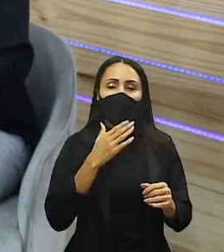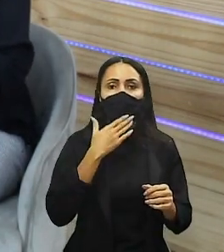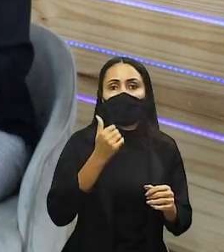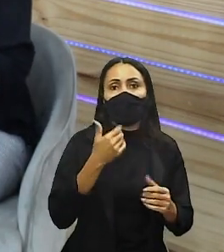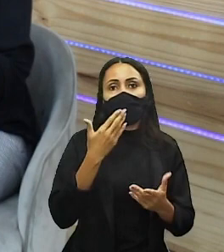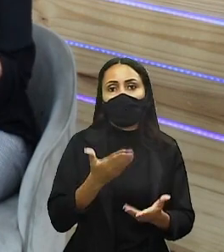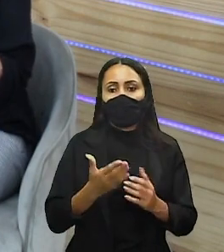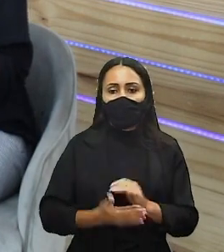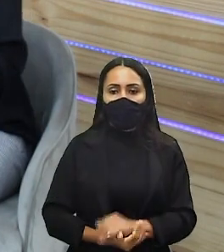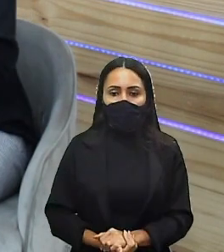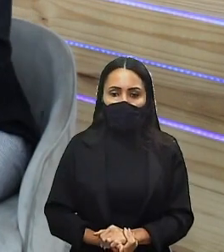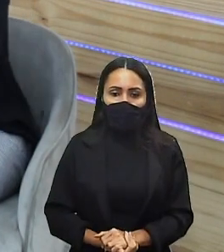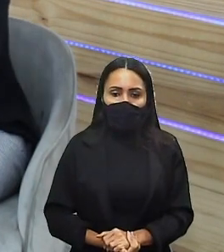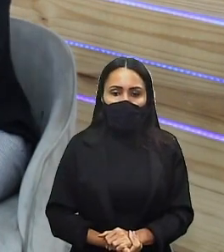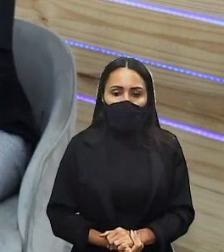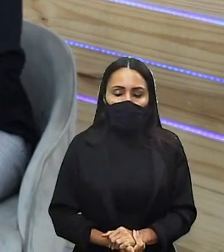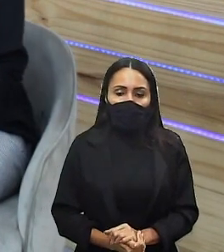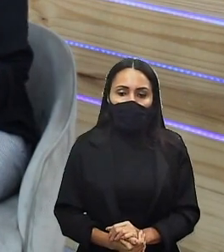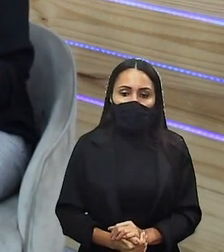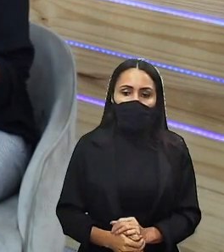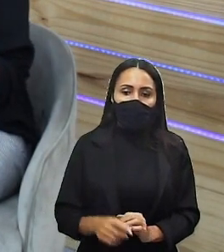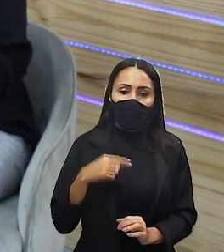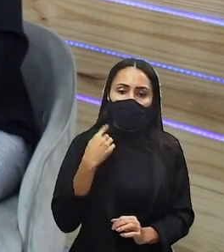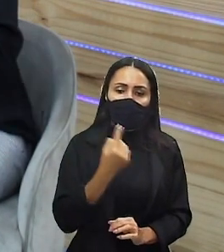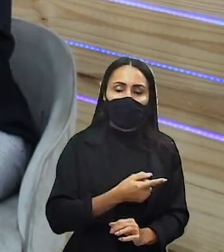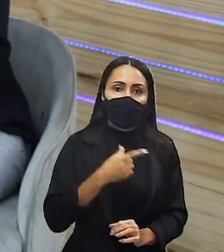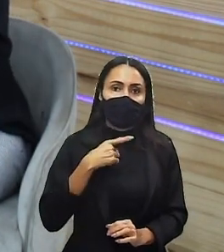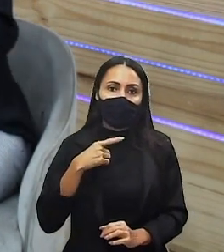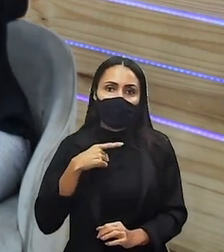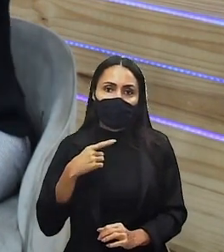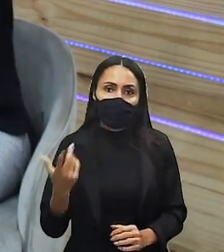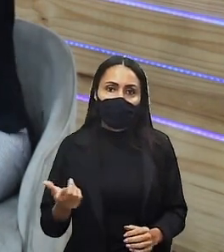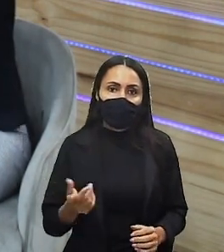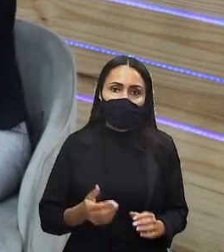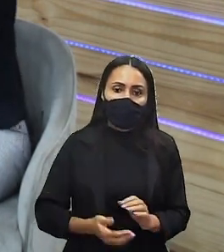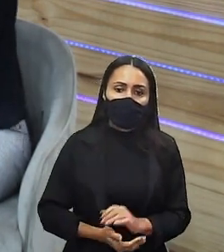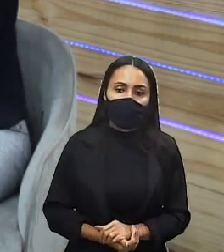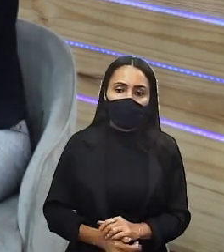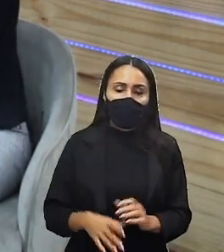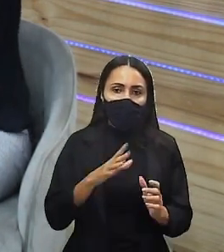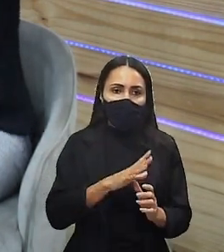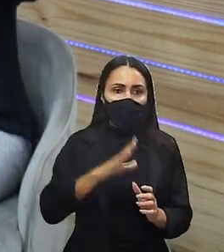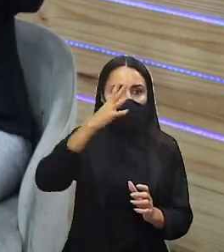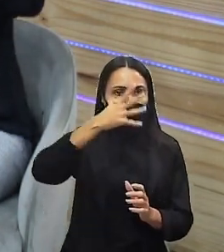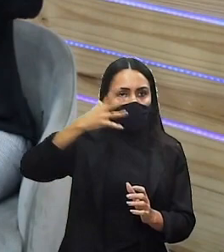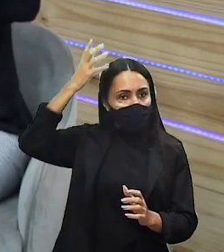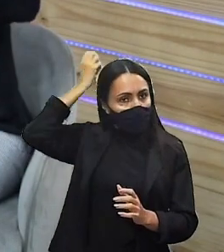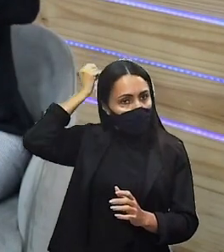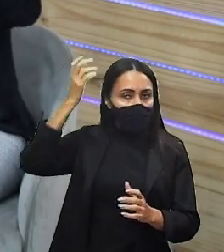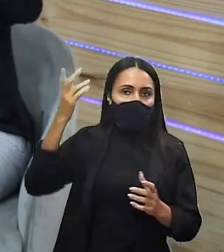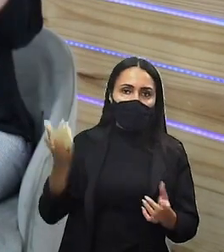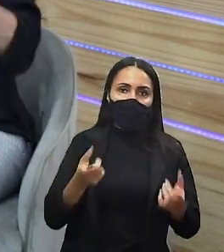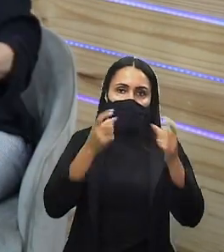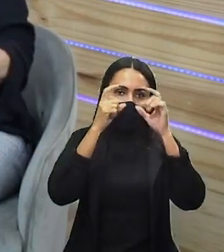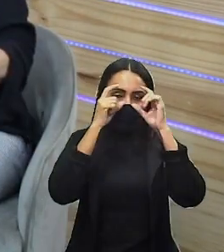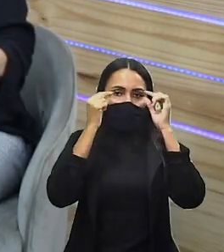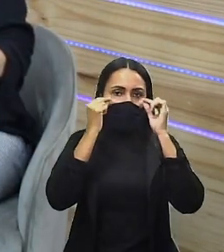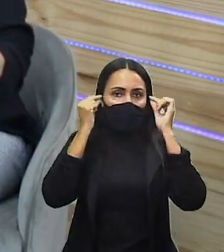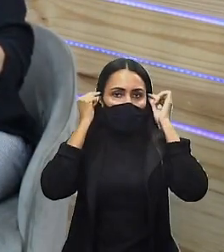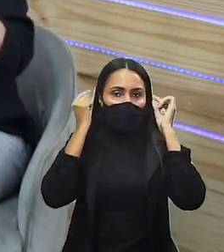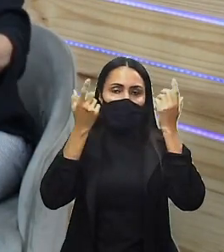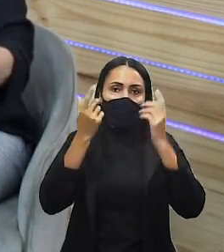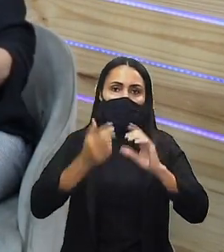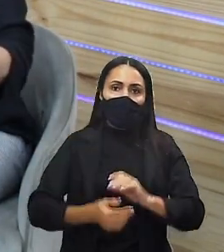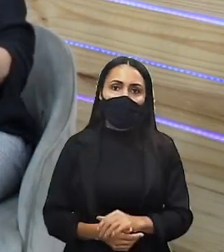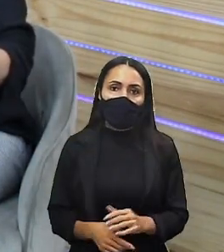isso? Para aquela imagem que nós temos da biblioteca ser aquela imagem da mulher com o pitó na cabeça, de óculos, com